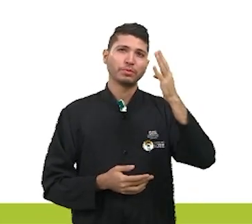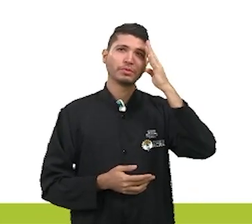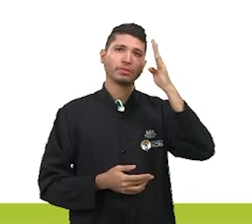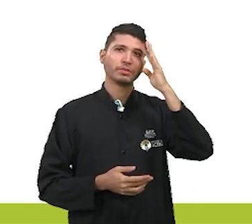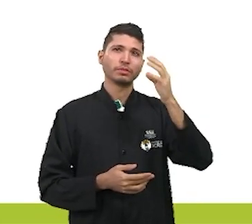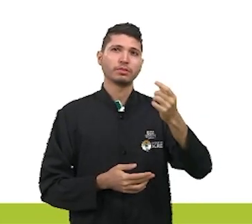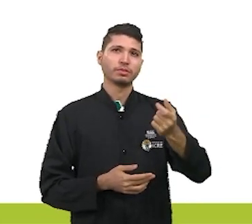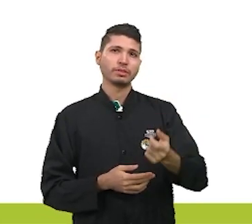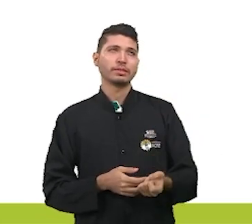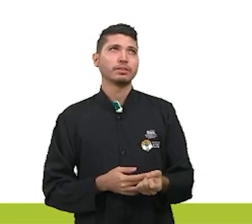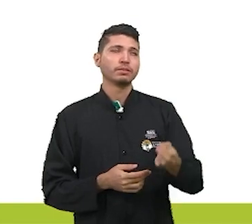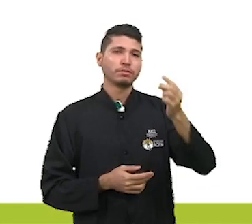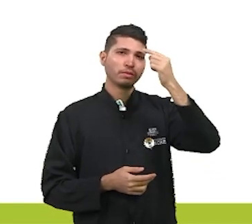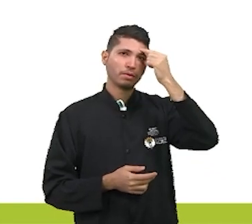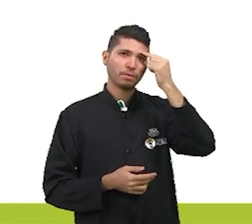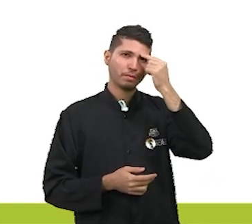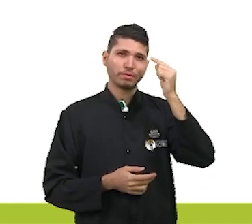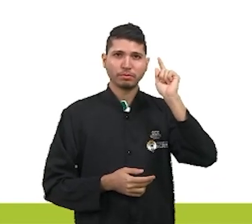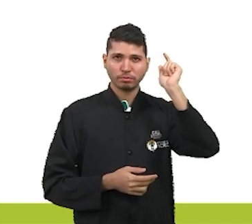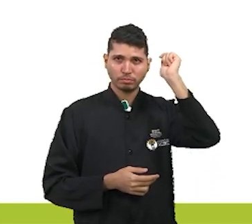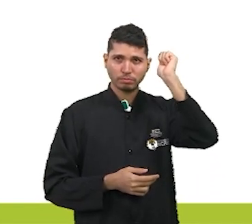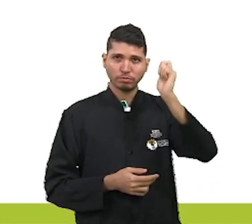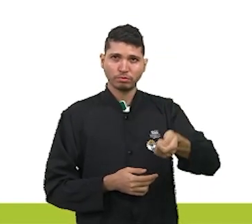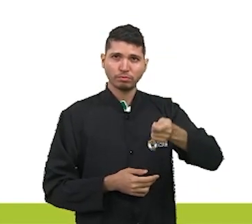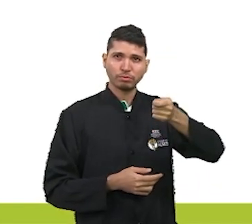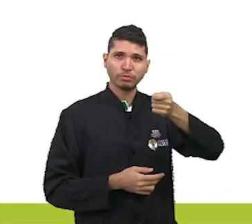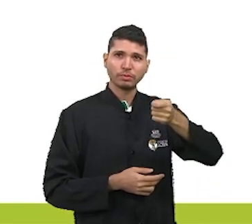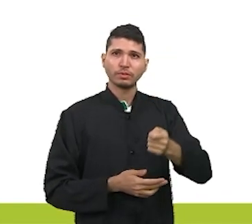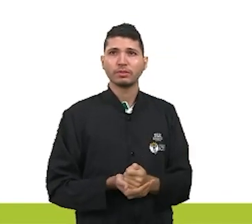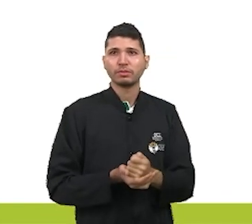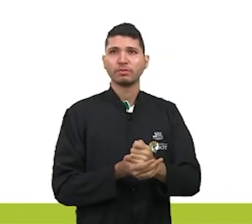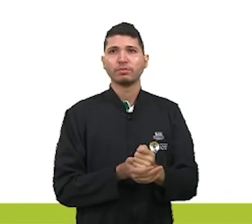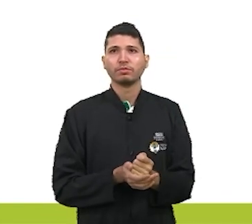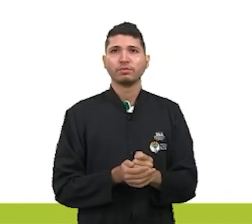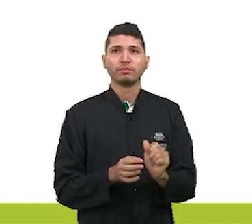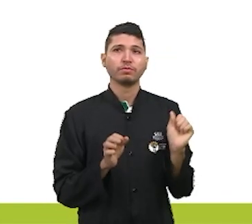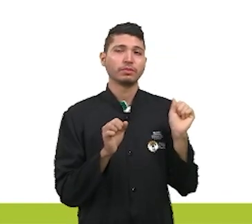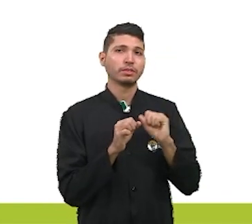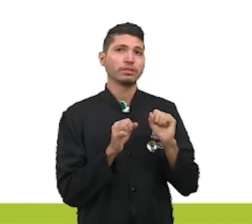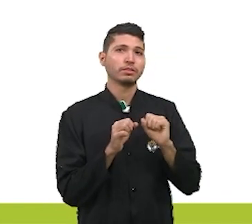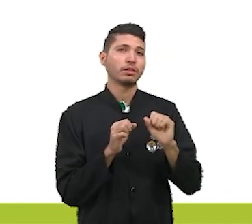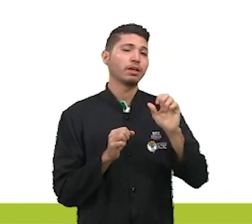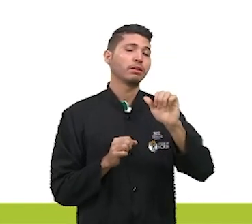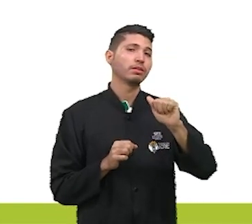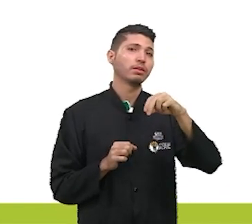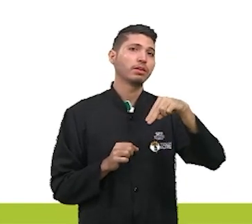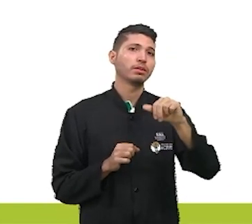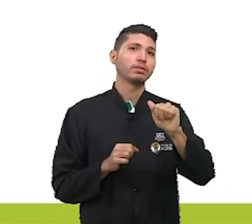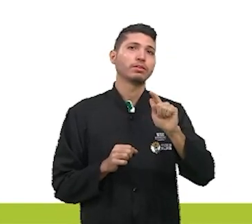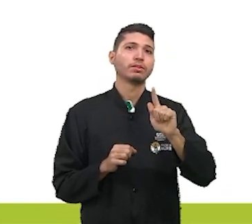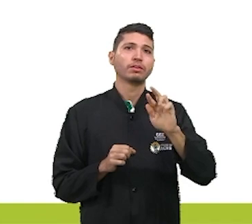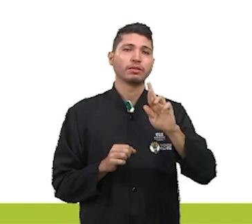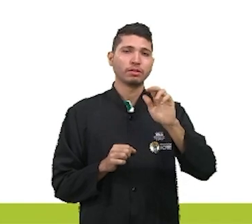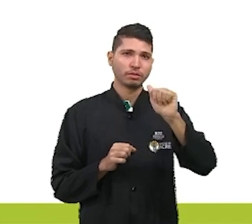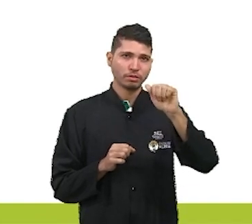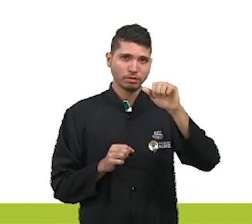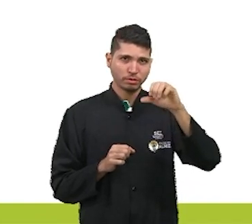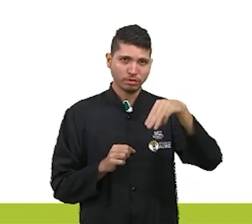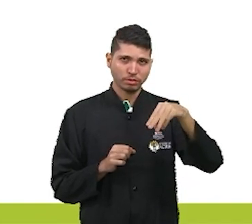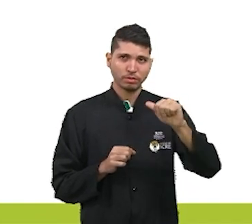consoantes aparecessem sempre intercaladas. Então, uma vogal, uma consoante, uma vogal, uma consoante, assim por